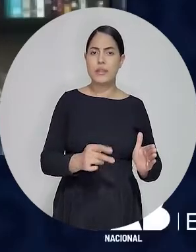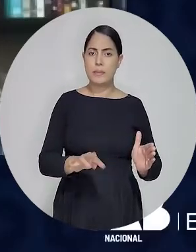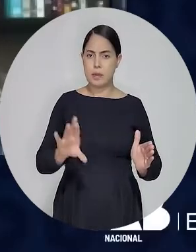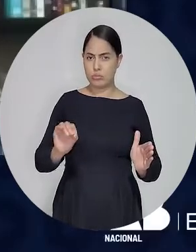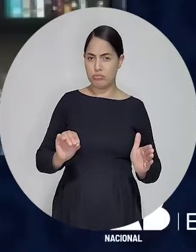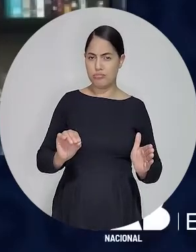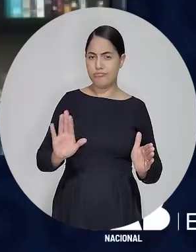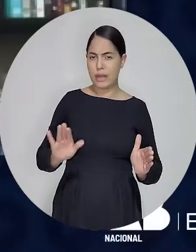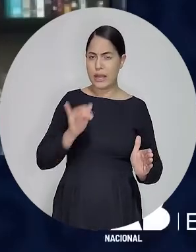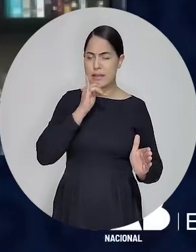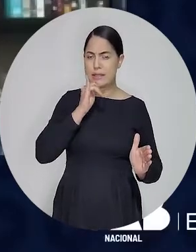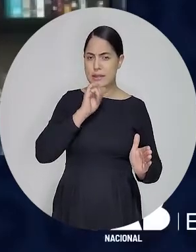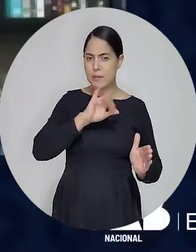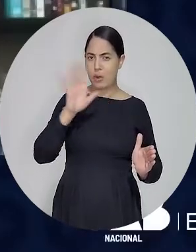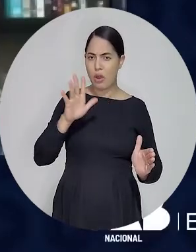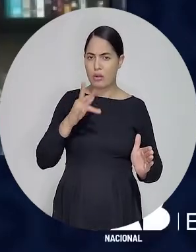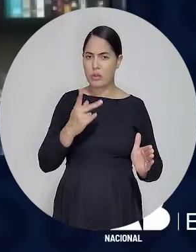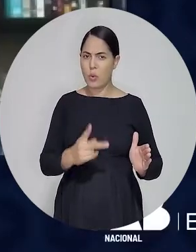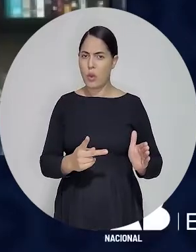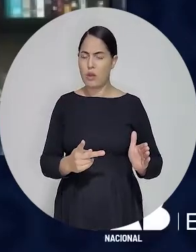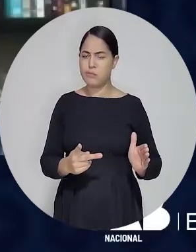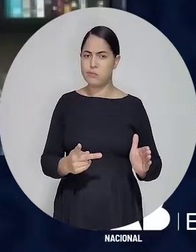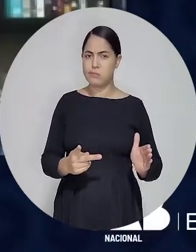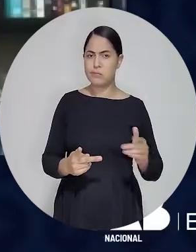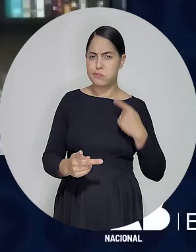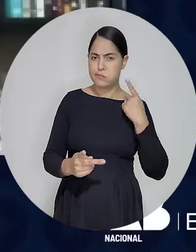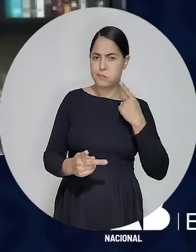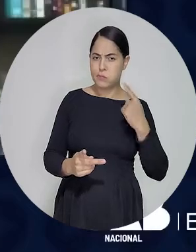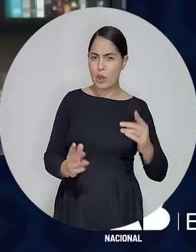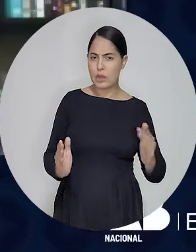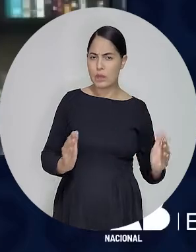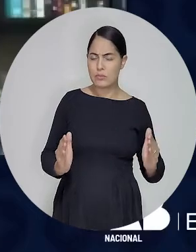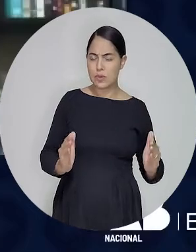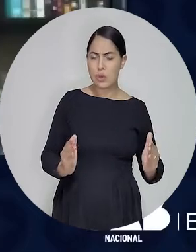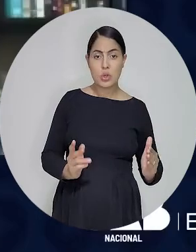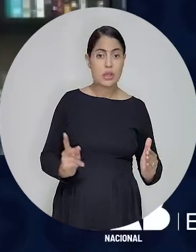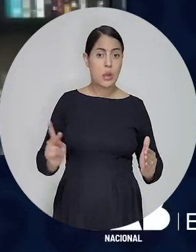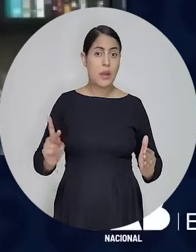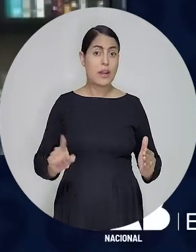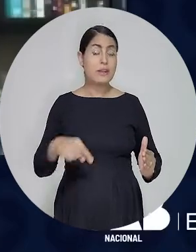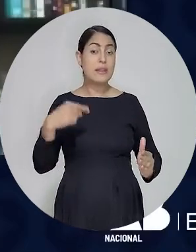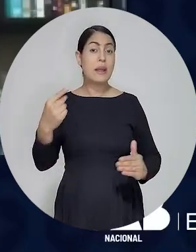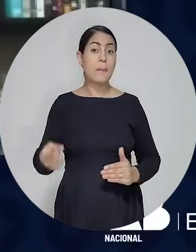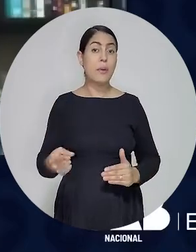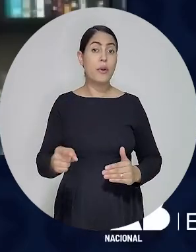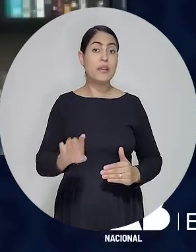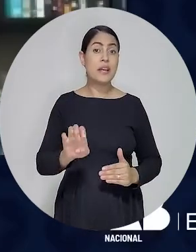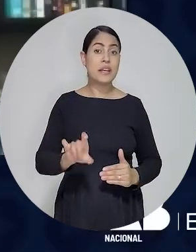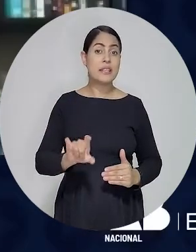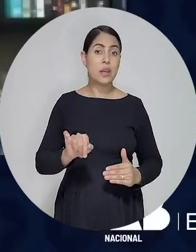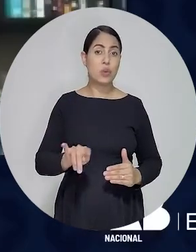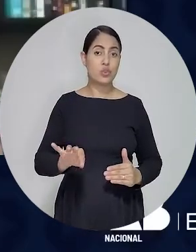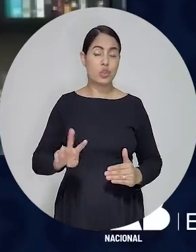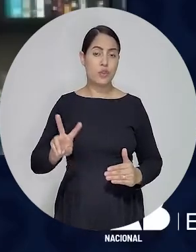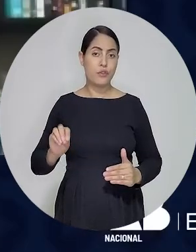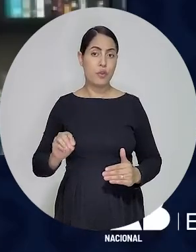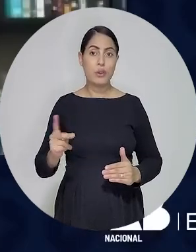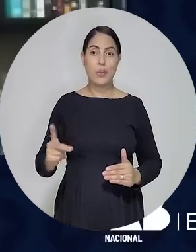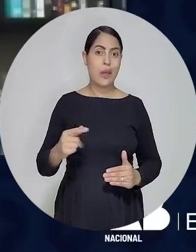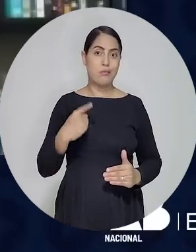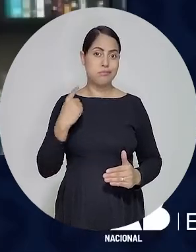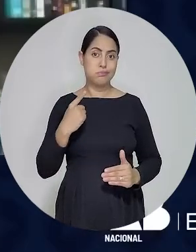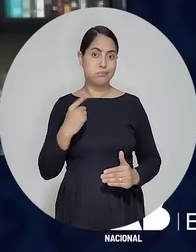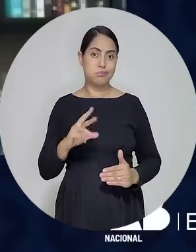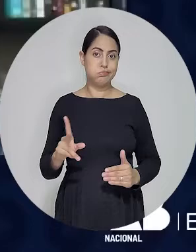fase de conhecimento. Então, perceba, esse é um sujeito que entra na fase executiva sem advogado. E